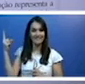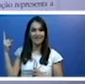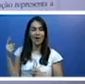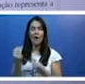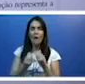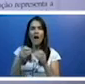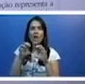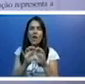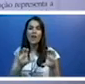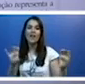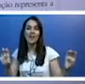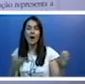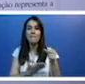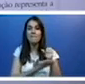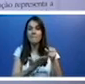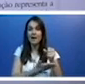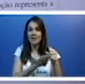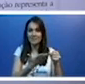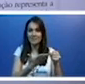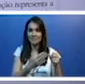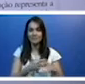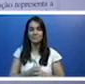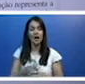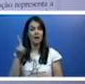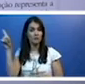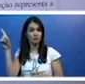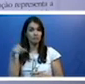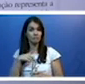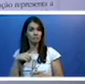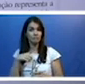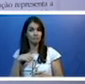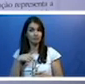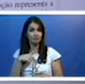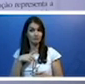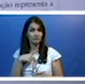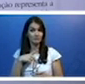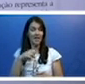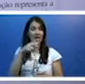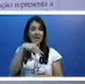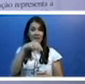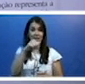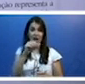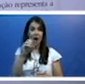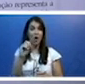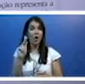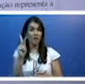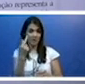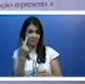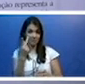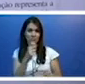dissociação da base em água, então aqui nós temos o hidróxido de sódio, que é o NaOH, que é